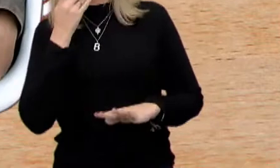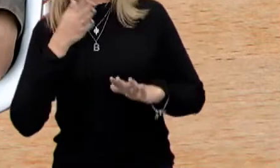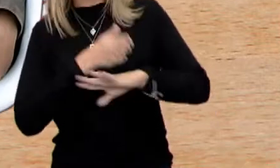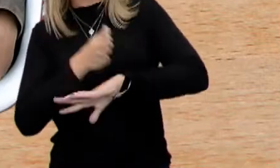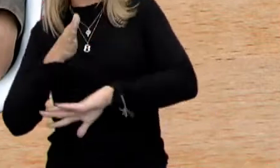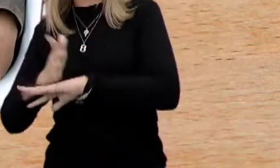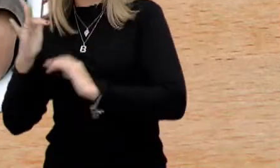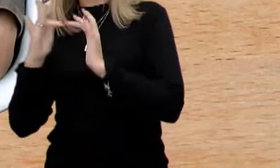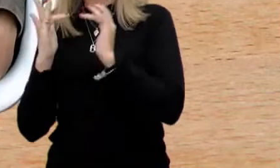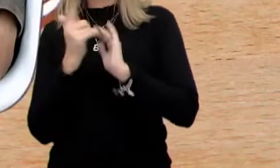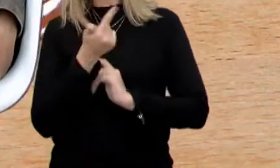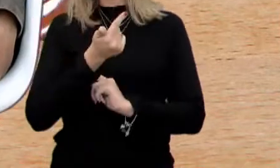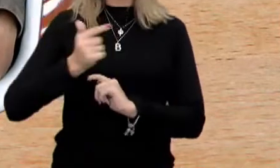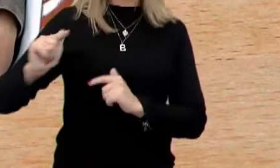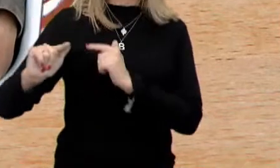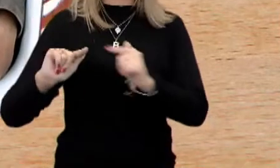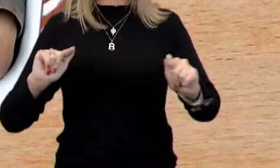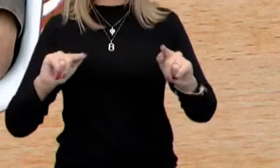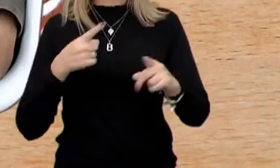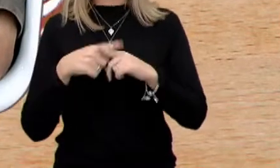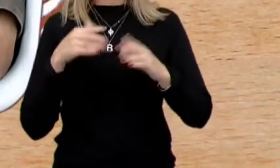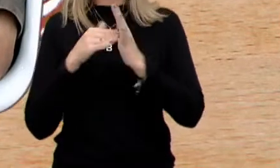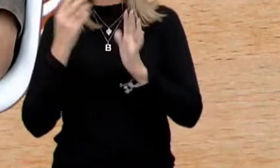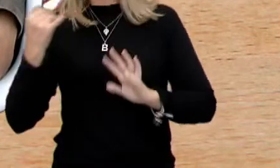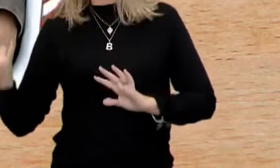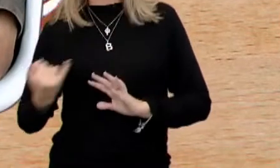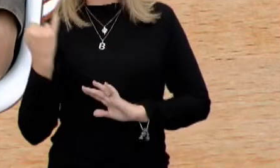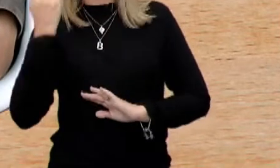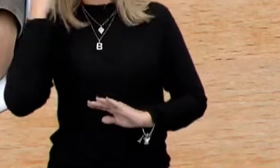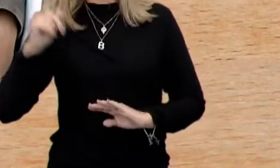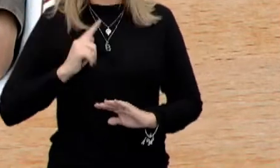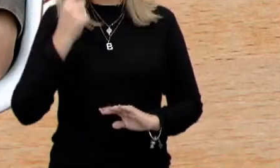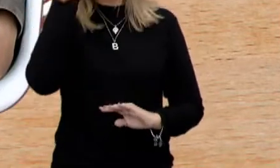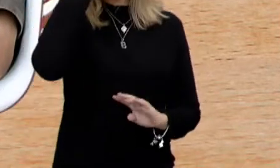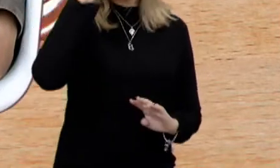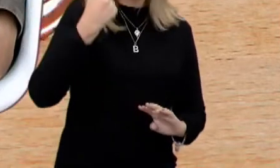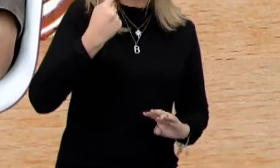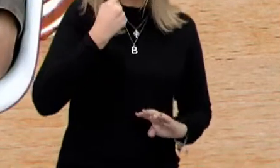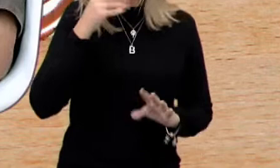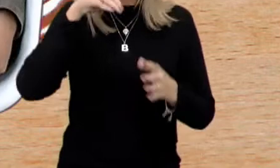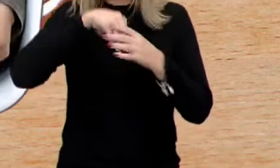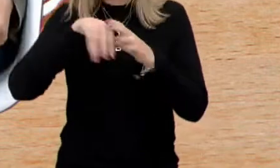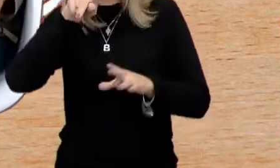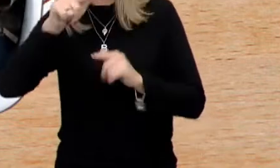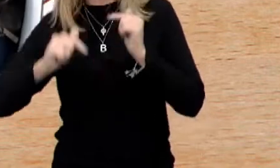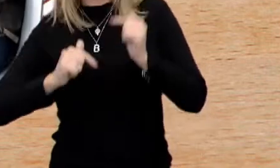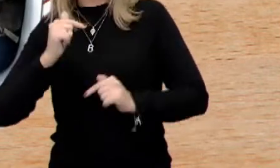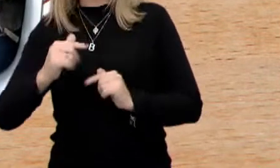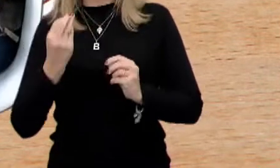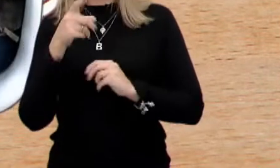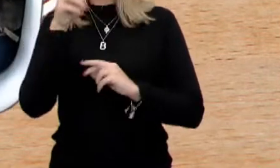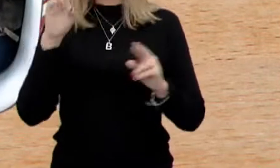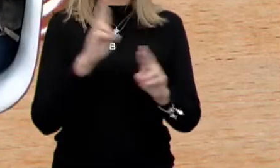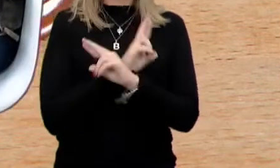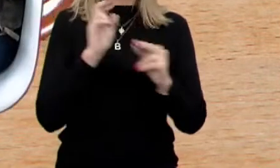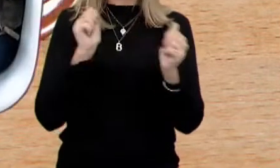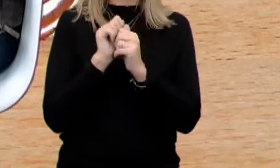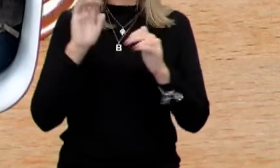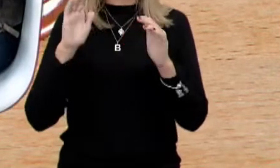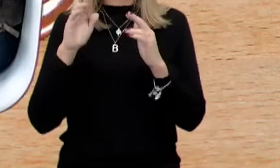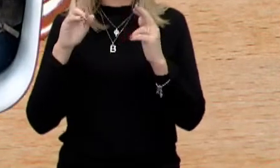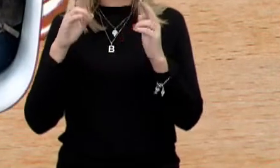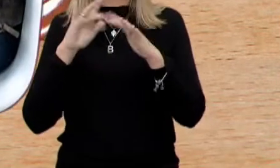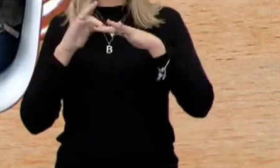com outras ONGs. Por que é tão importante ter um perfil dentro do seu trabalho? Como que você se relaciona com as redes